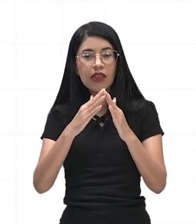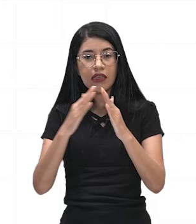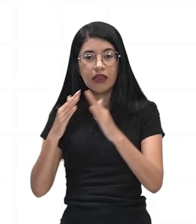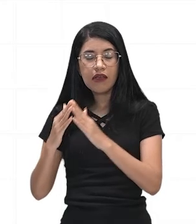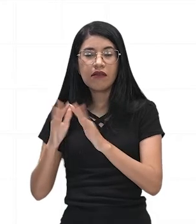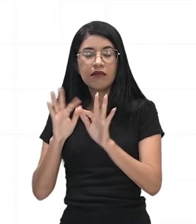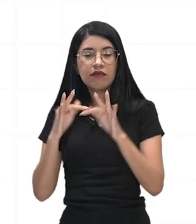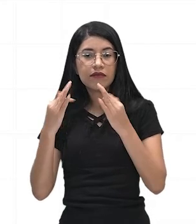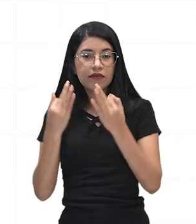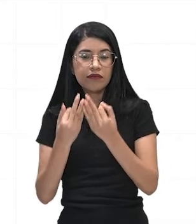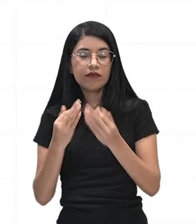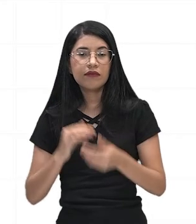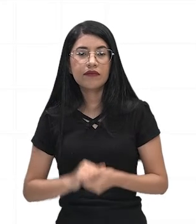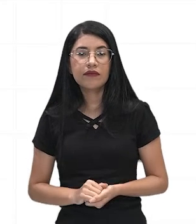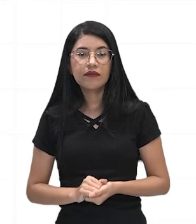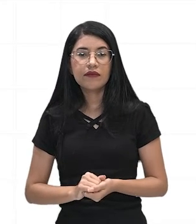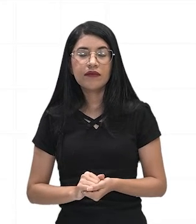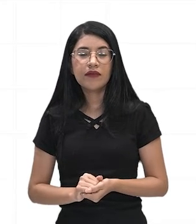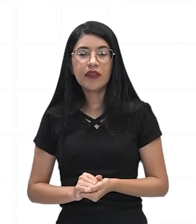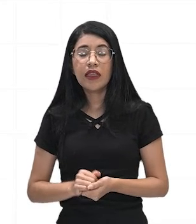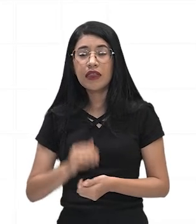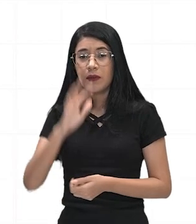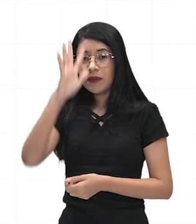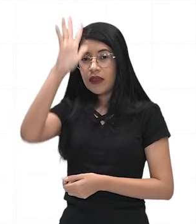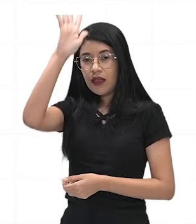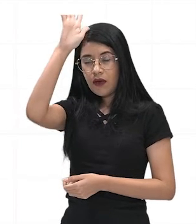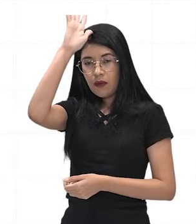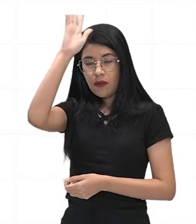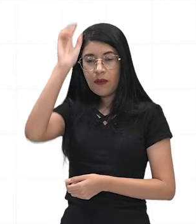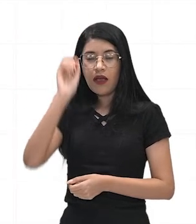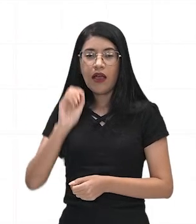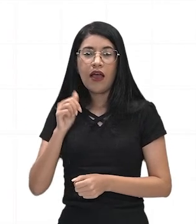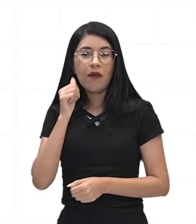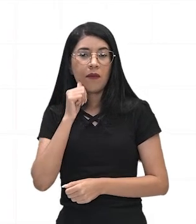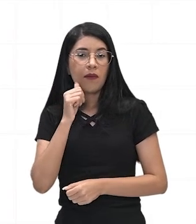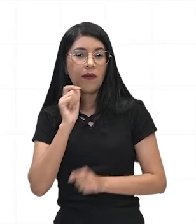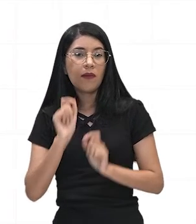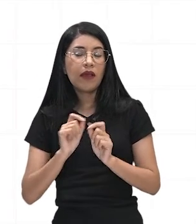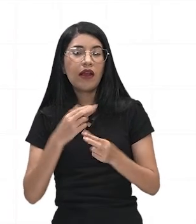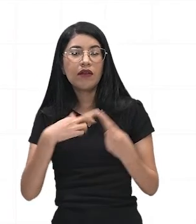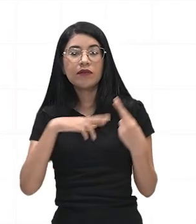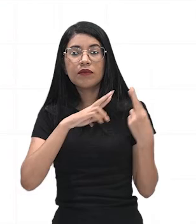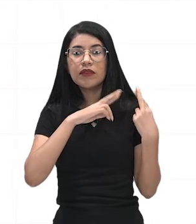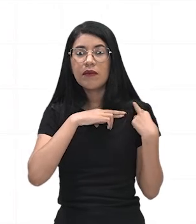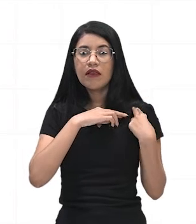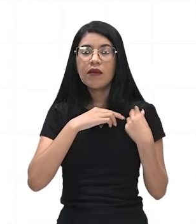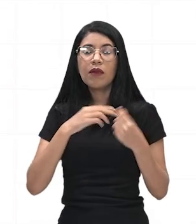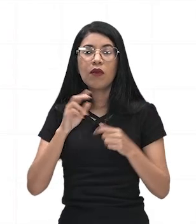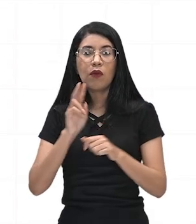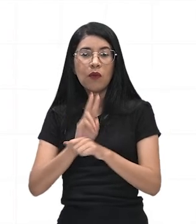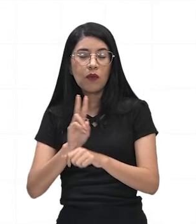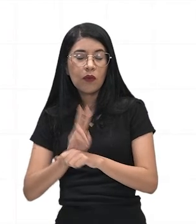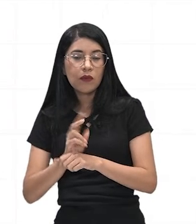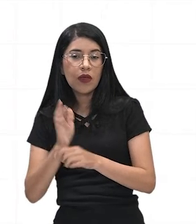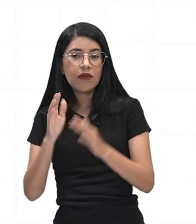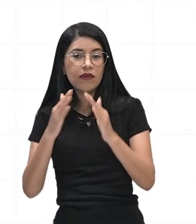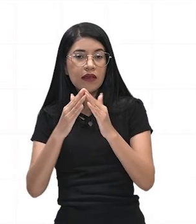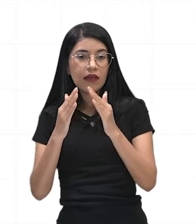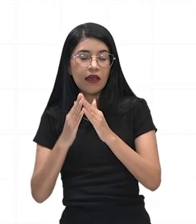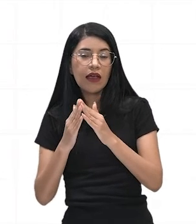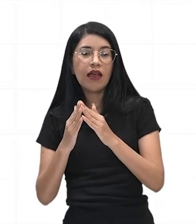familiares. Na Roma antiga, turminha, as mulheres eram geralmente responsáveis pela administração da